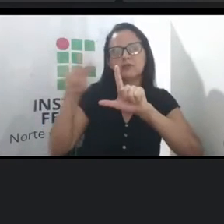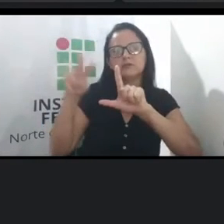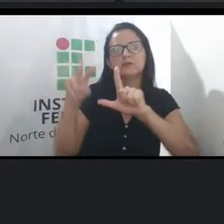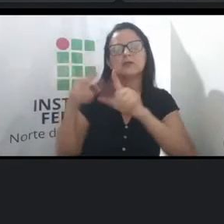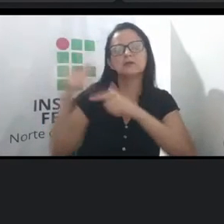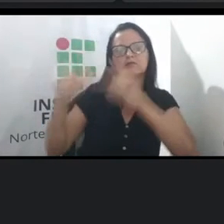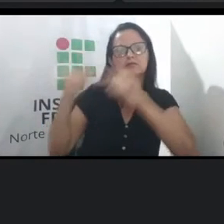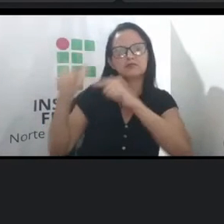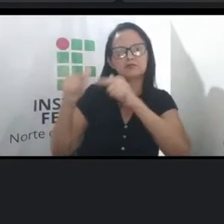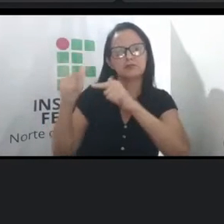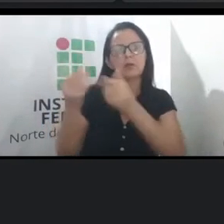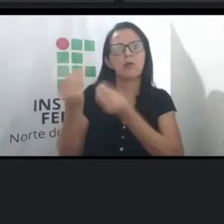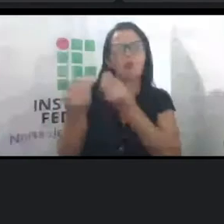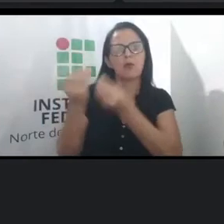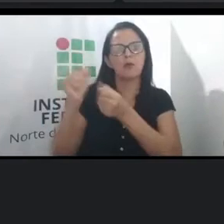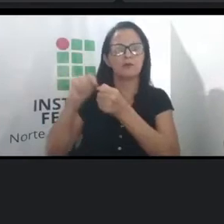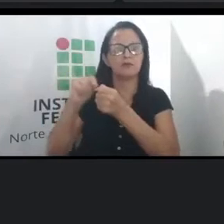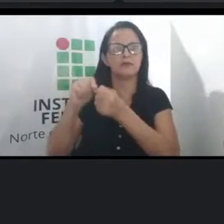De acordo com a